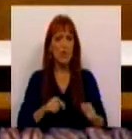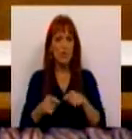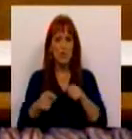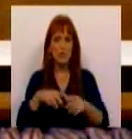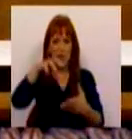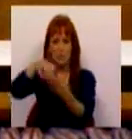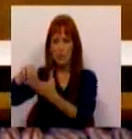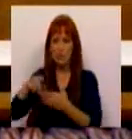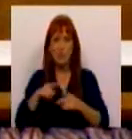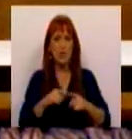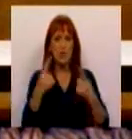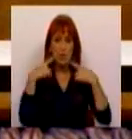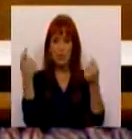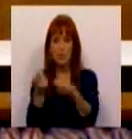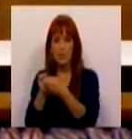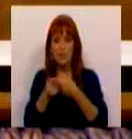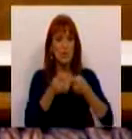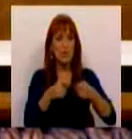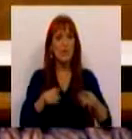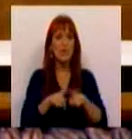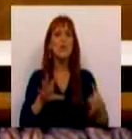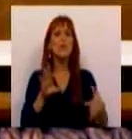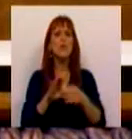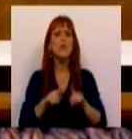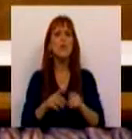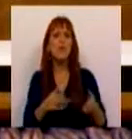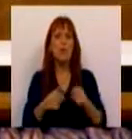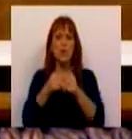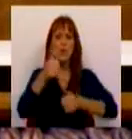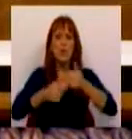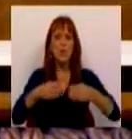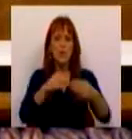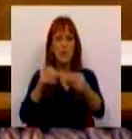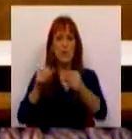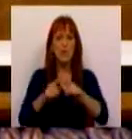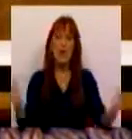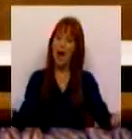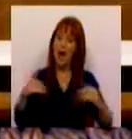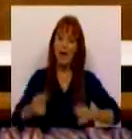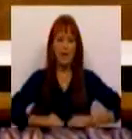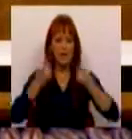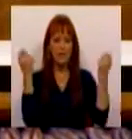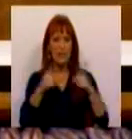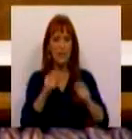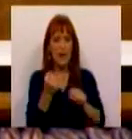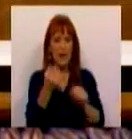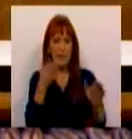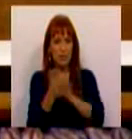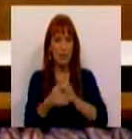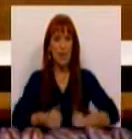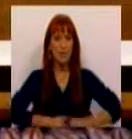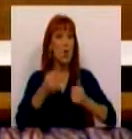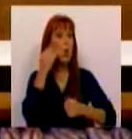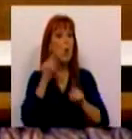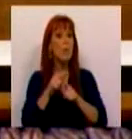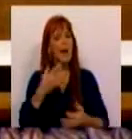dos equipamentos públicos de proximidade e serem os motores da competitividade territorial, atraindo investimento e emprego. A melhor